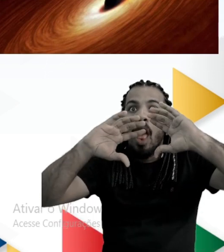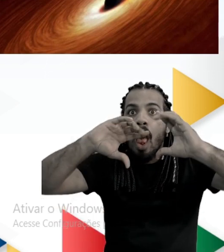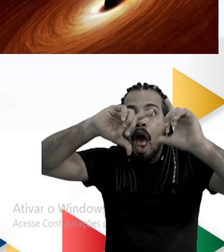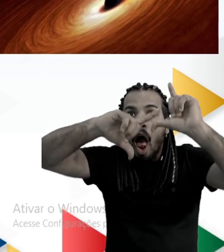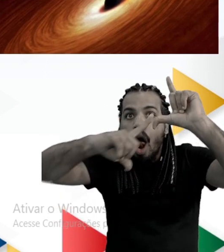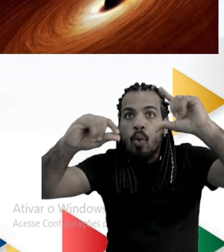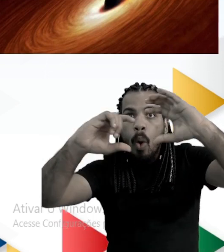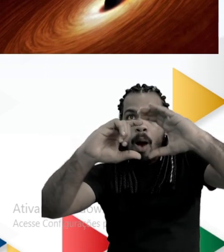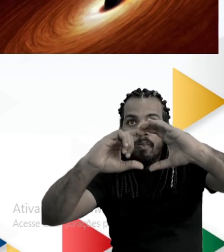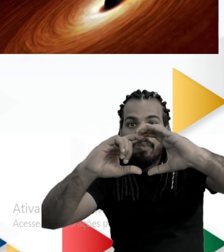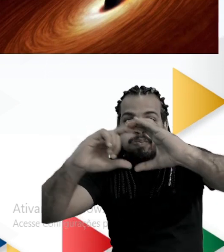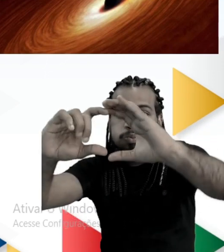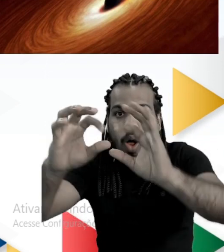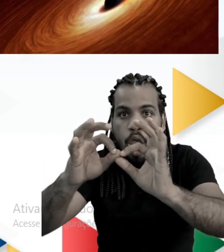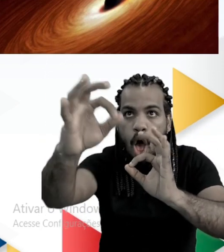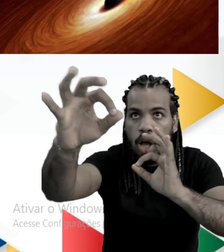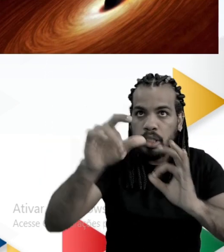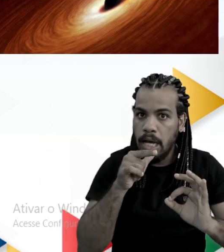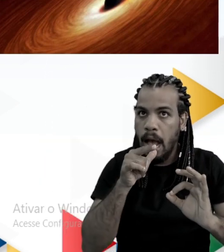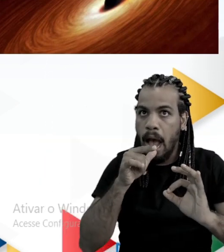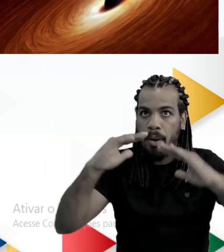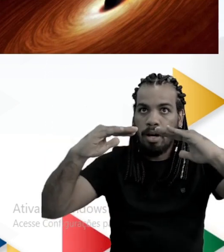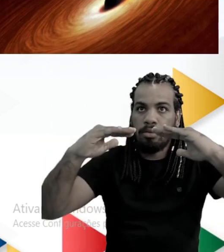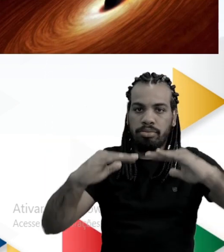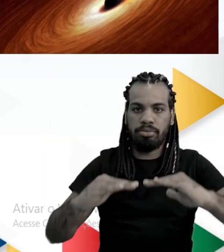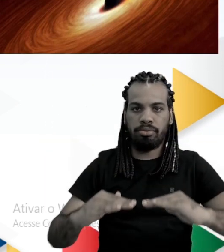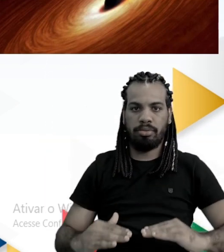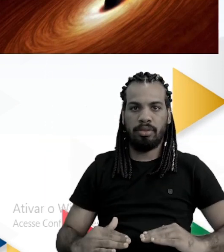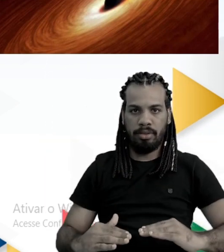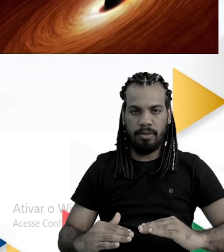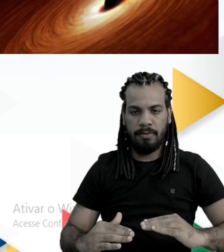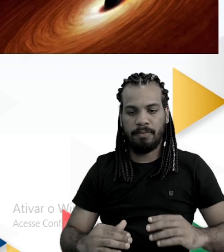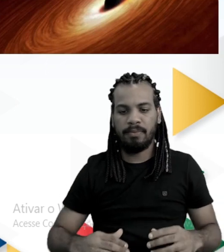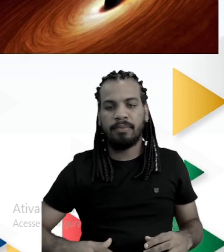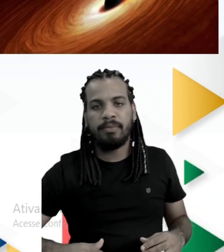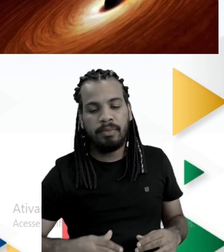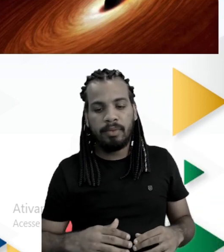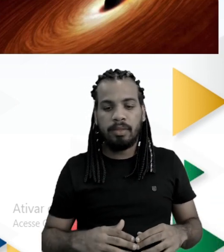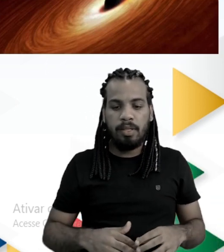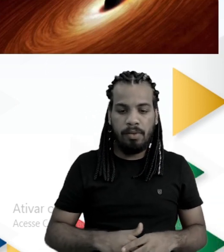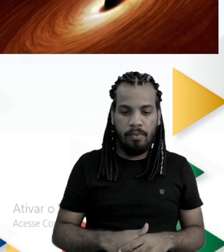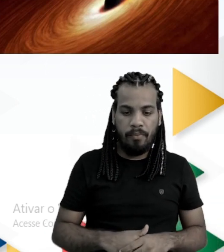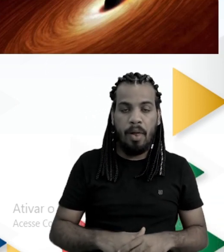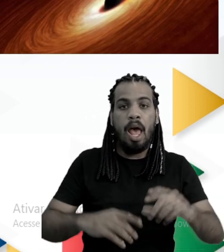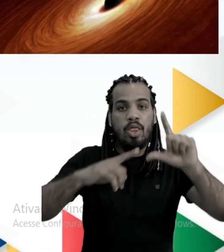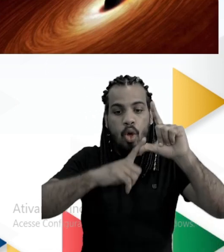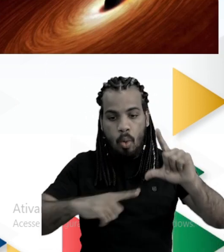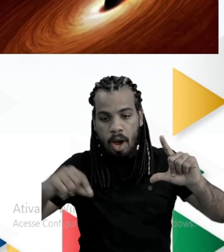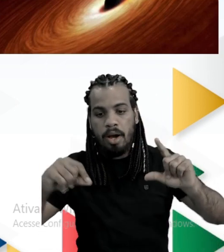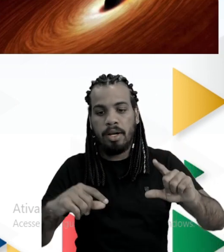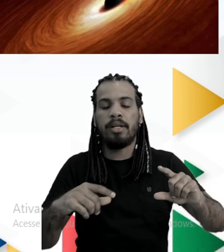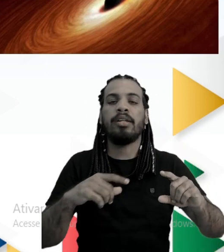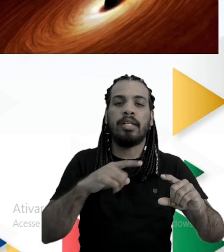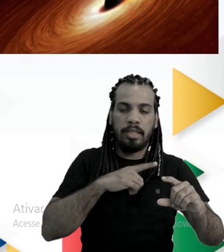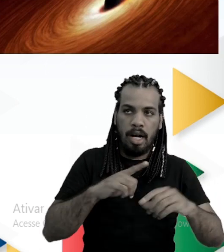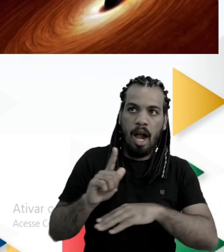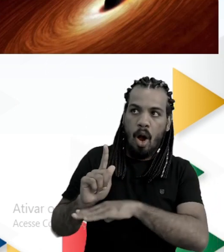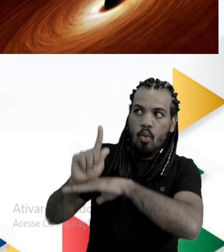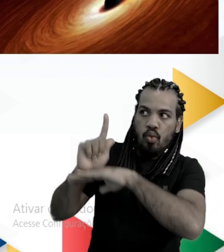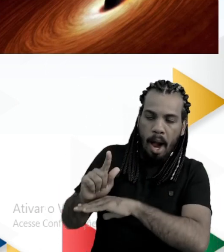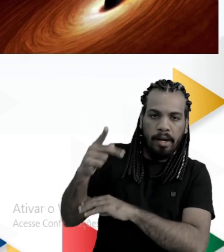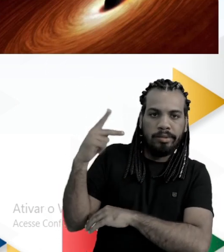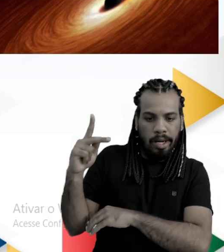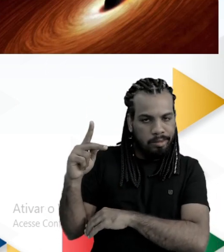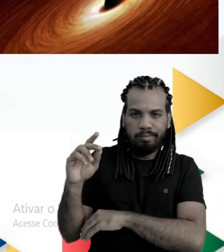no universo, por ter ali uma massa muito menor que a massa da Terra. A Lua ela não possui a sua gravidade,